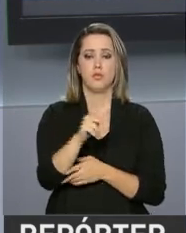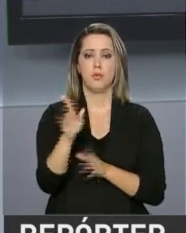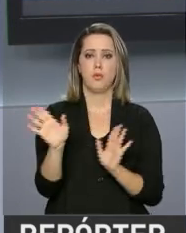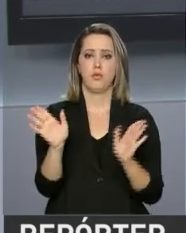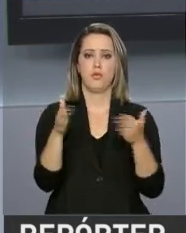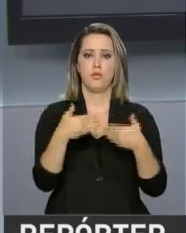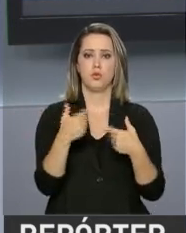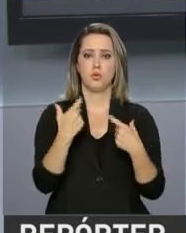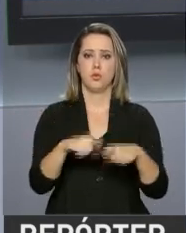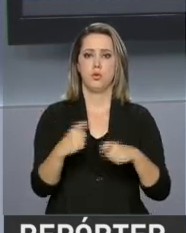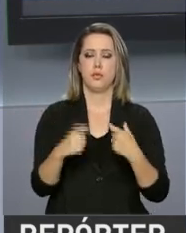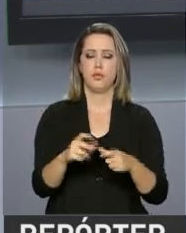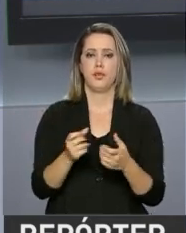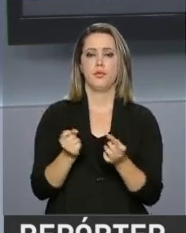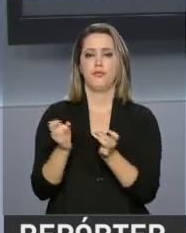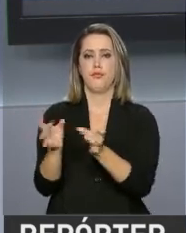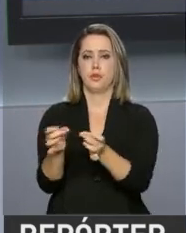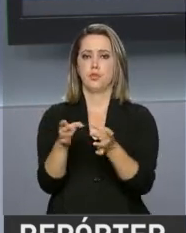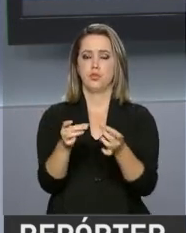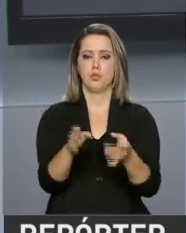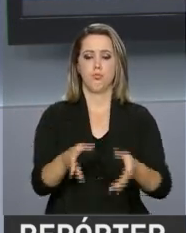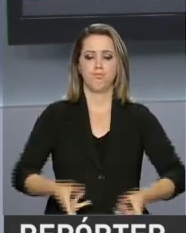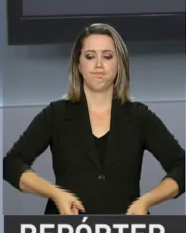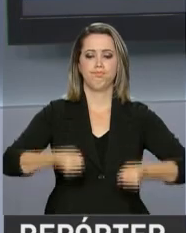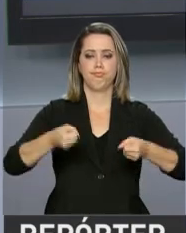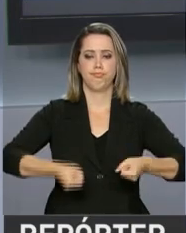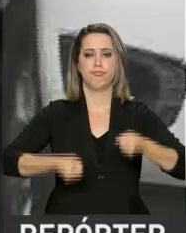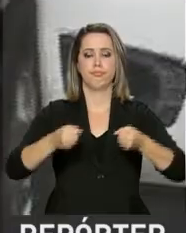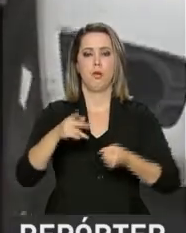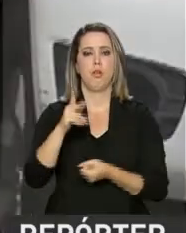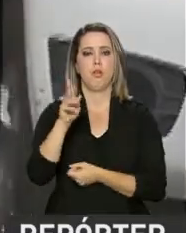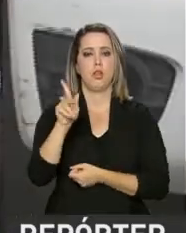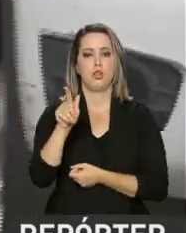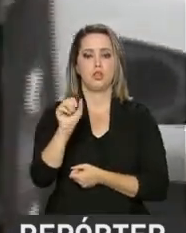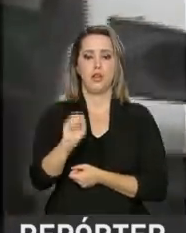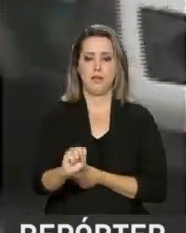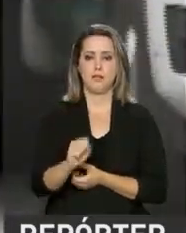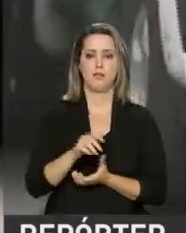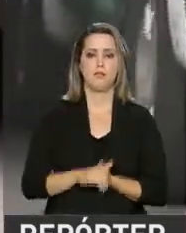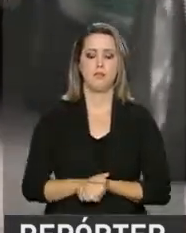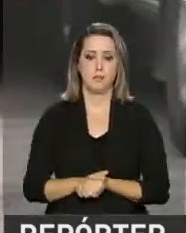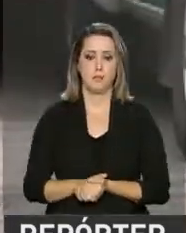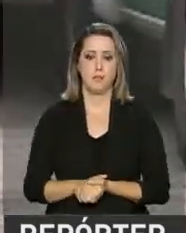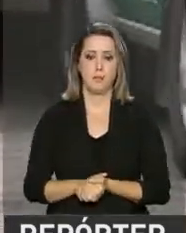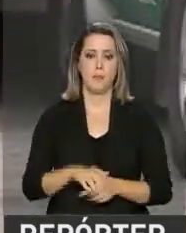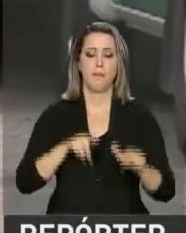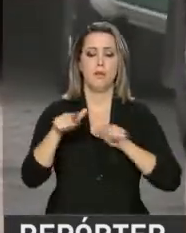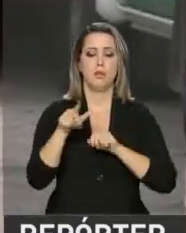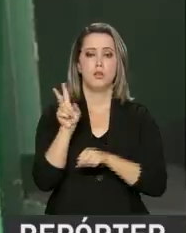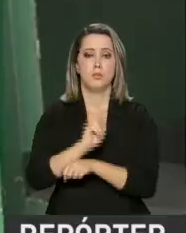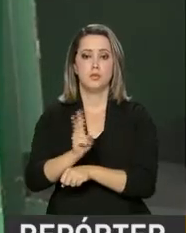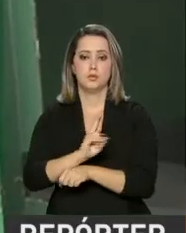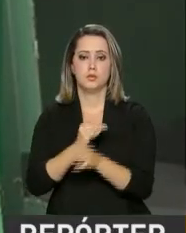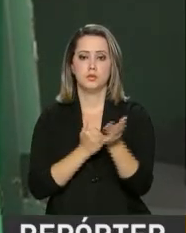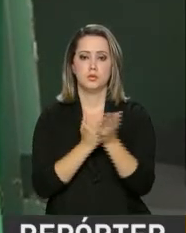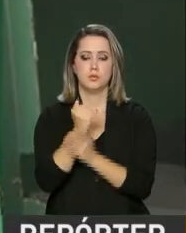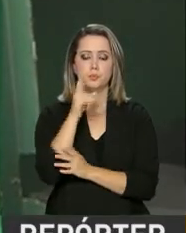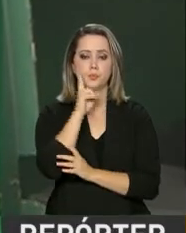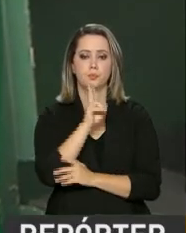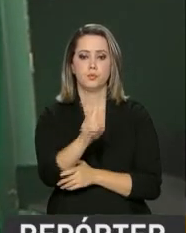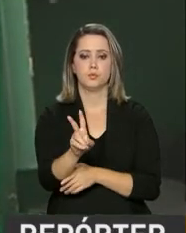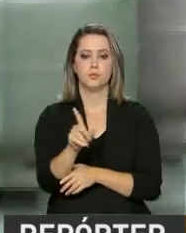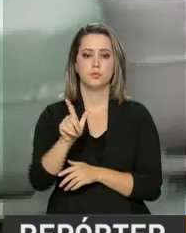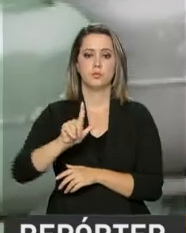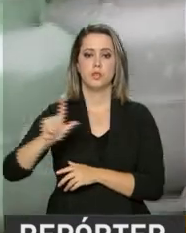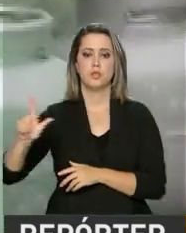pontos clandestinos de venda de botijões o trabalho dos fiscais começou com uma inspeção na